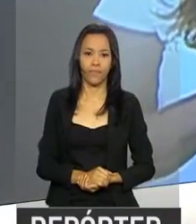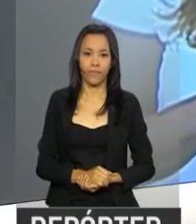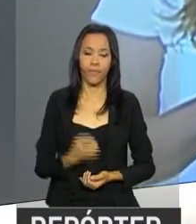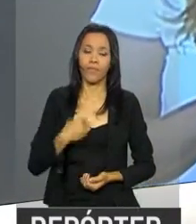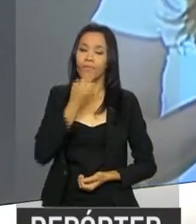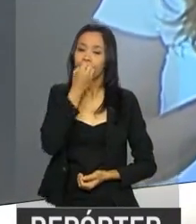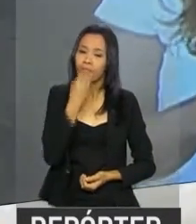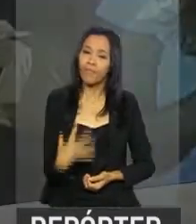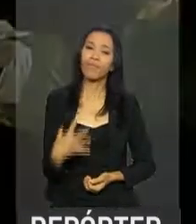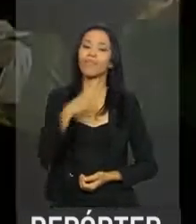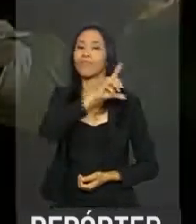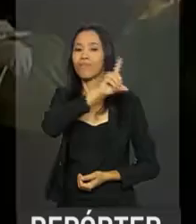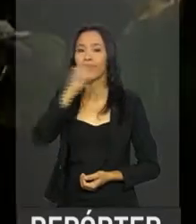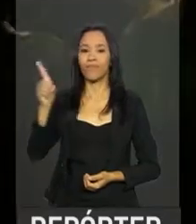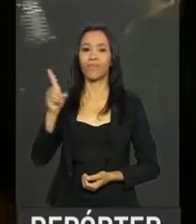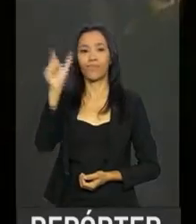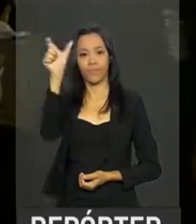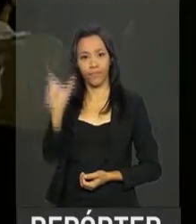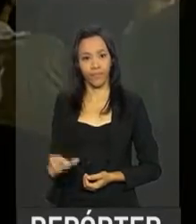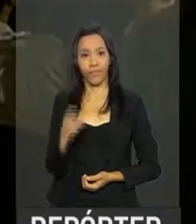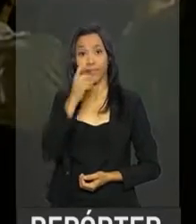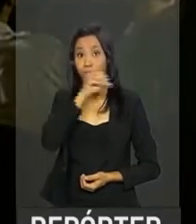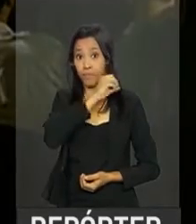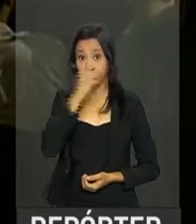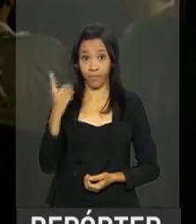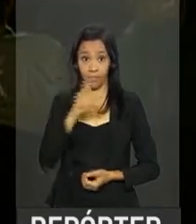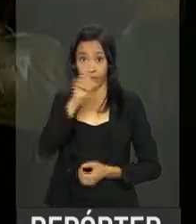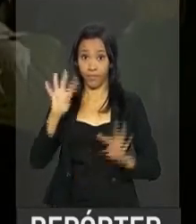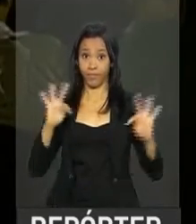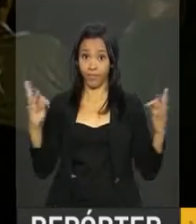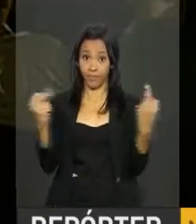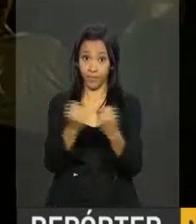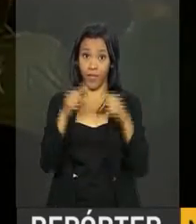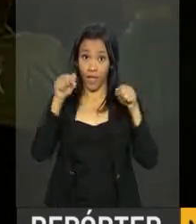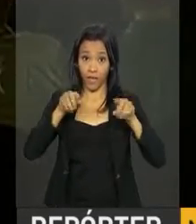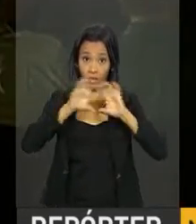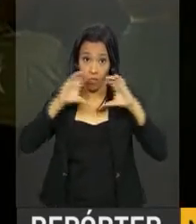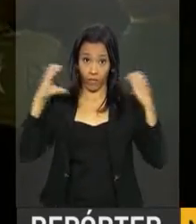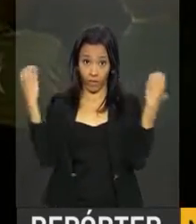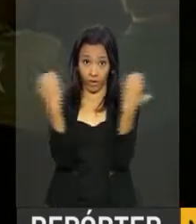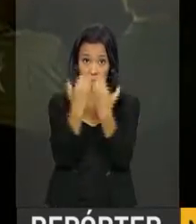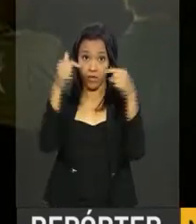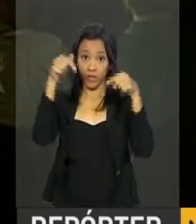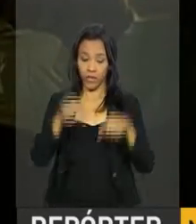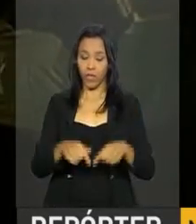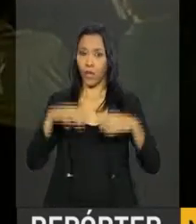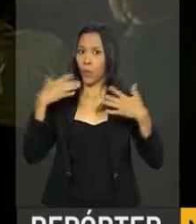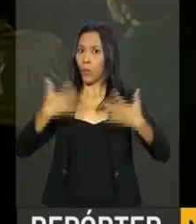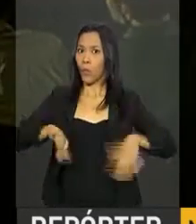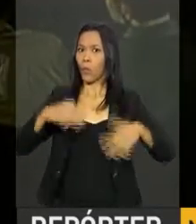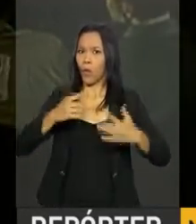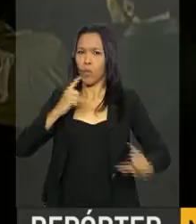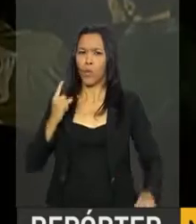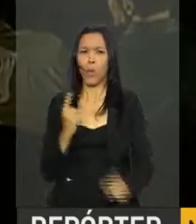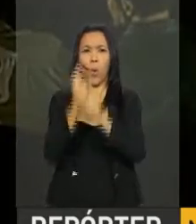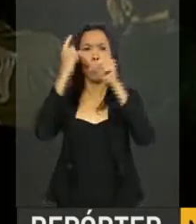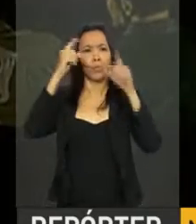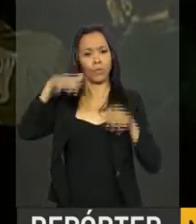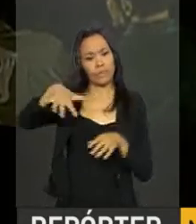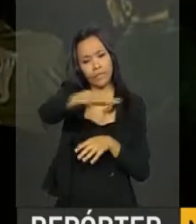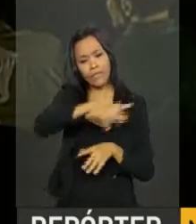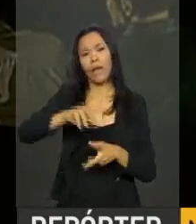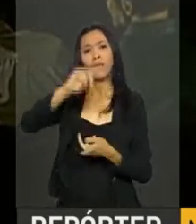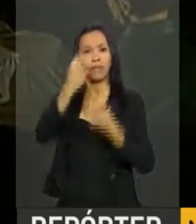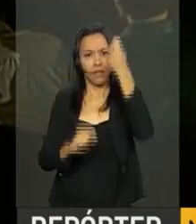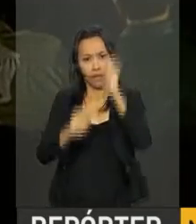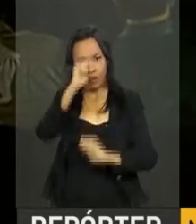Bom dia, Renata. Bom dia a todos. A exposição e conferência Rio Óleo e Gás é o maior encontro da indústria de